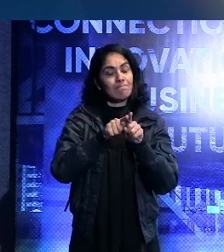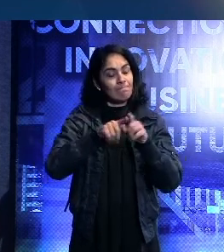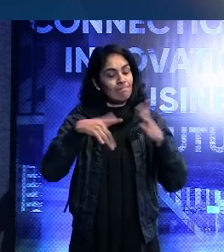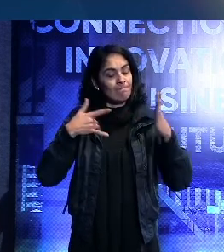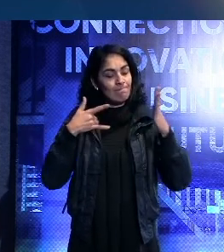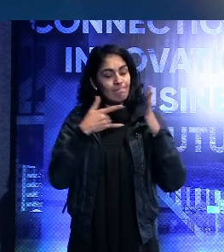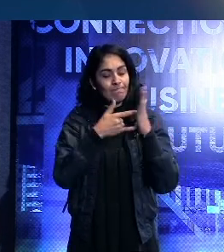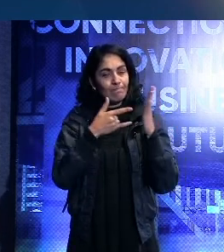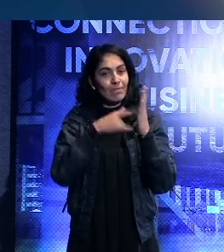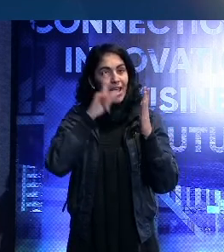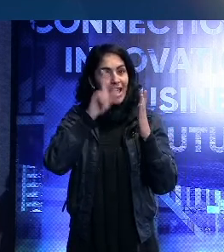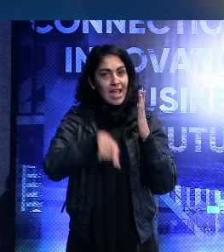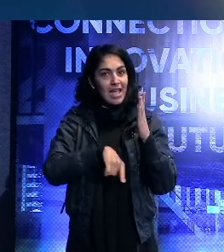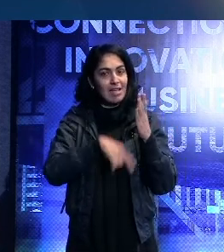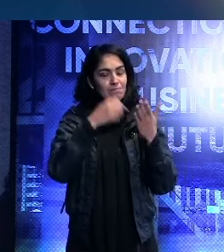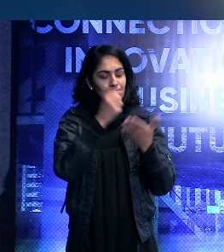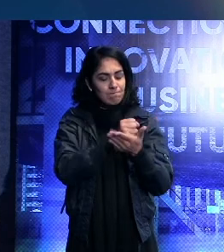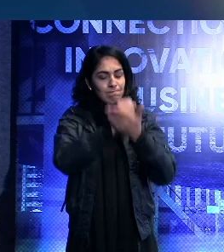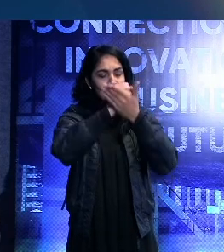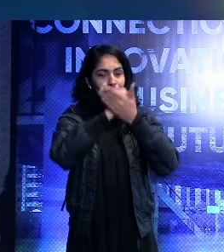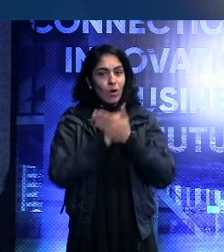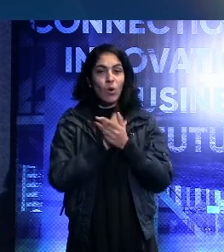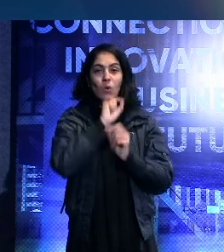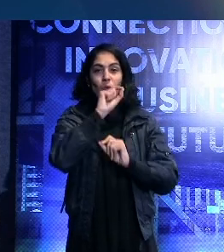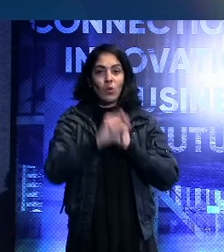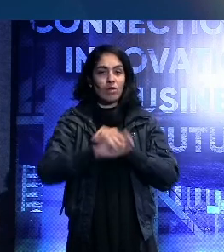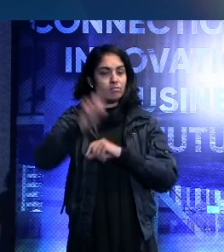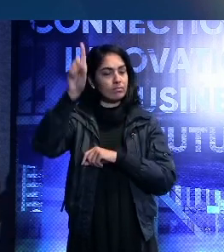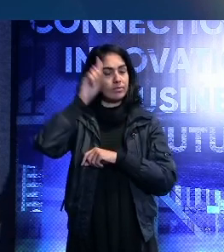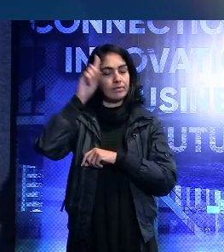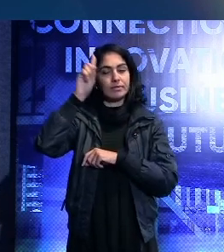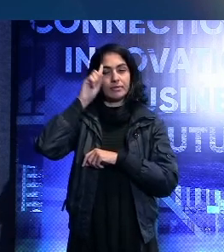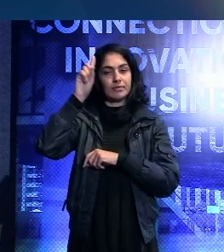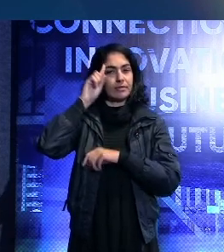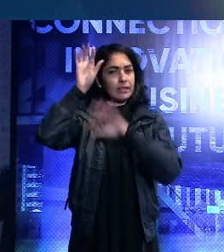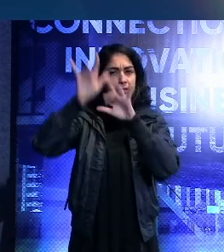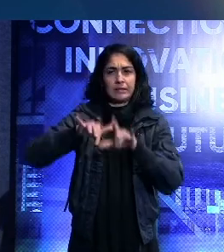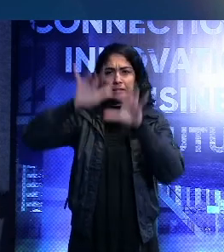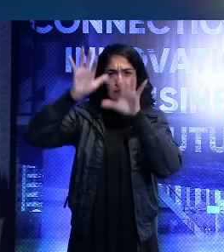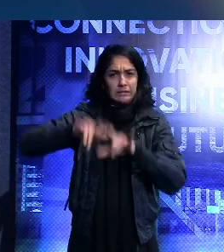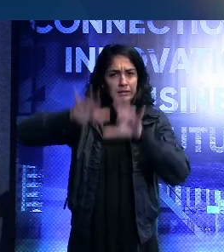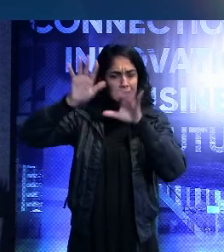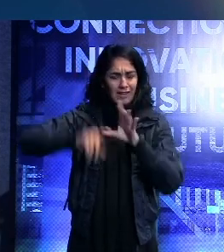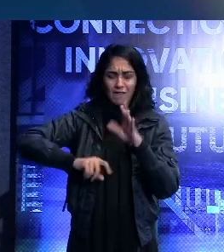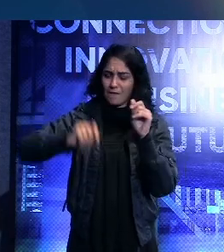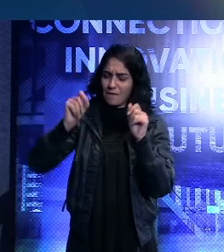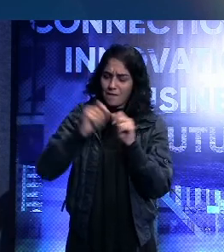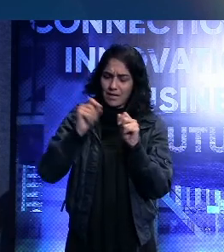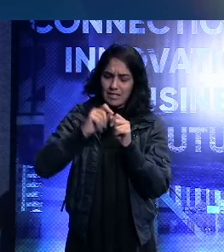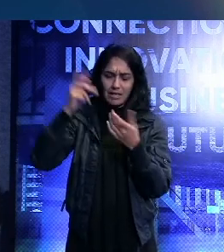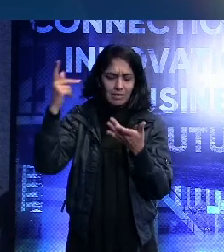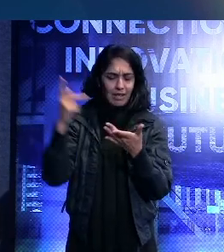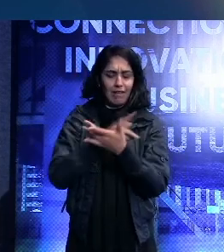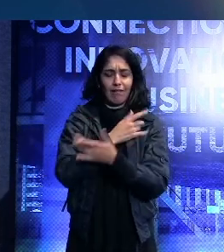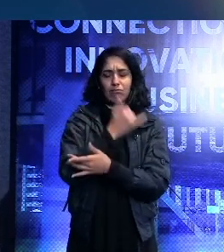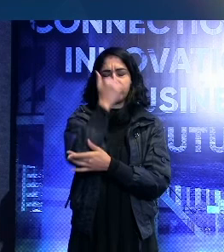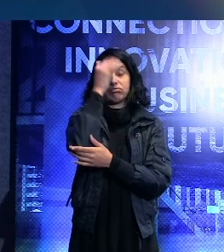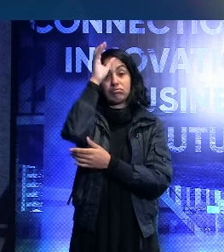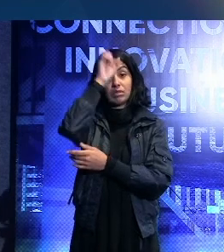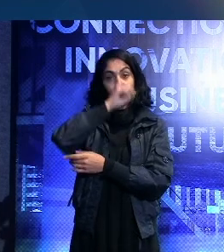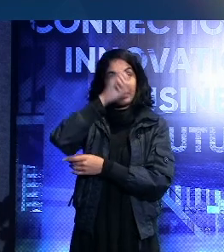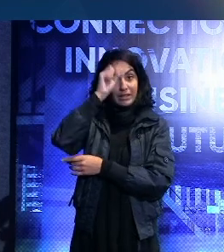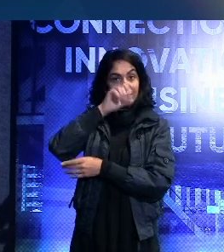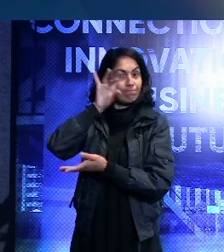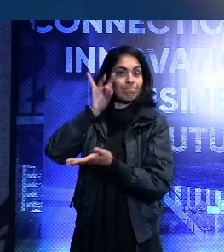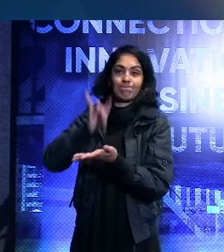ele é forjado mesmo, no dia a dia. É escrevendo código, é fazendo, é errando, é aprendendo. Então,